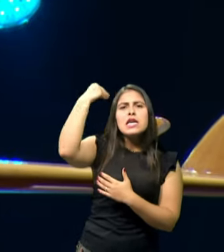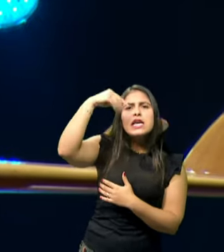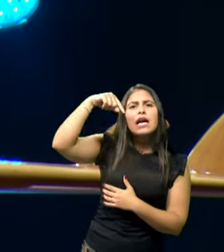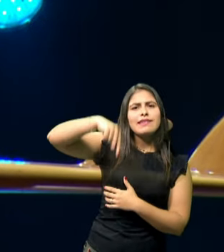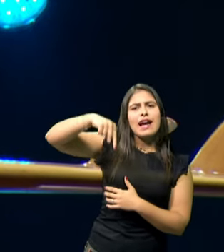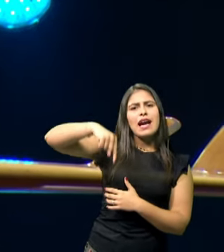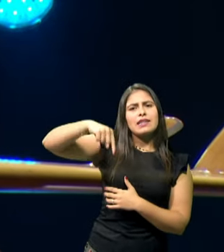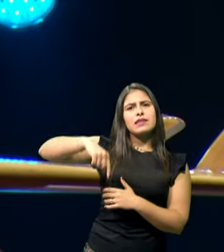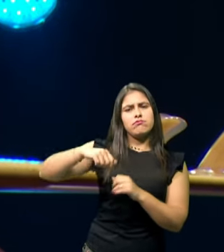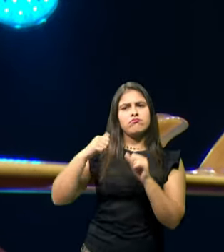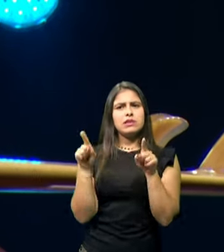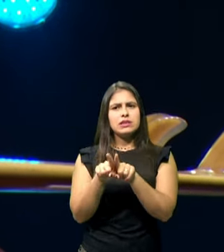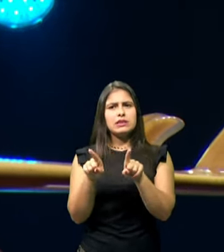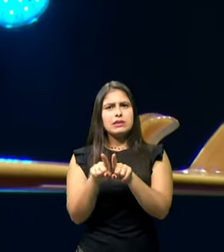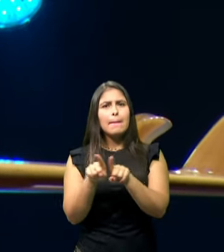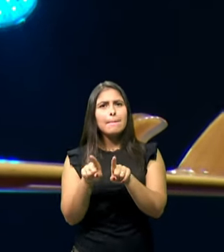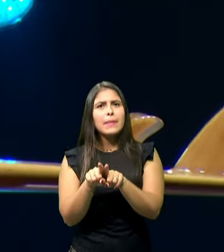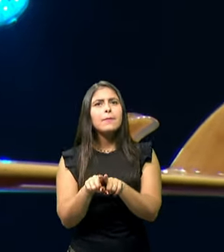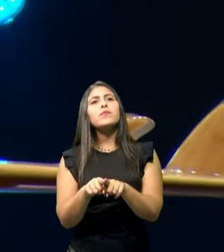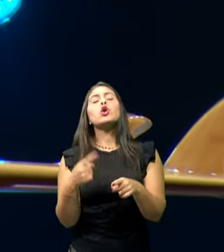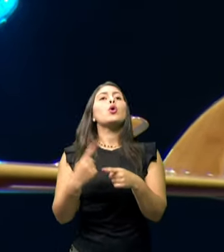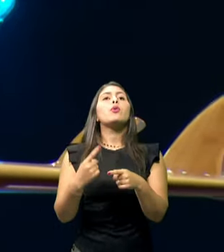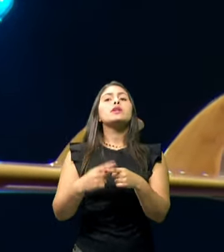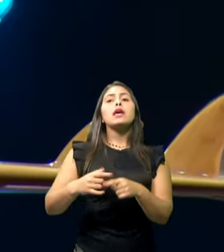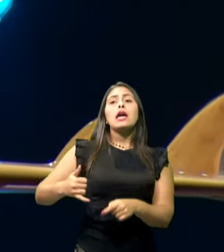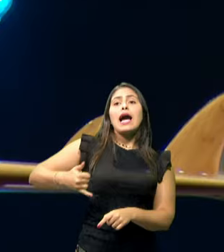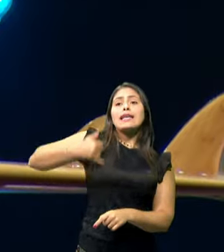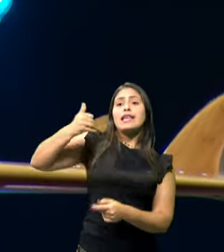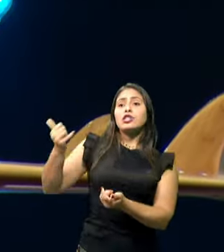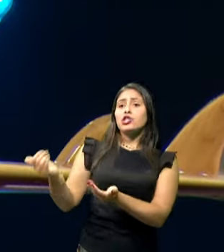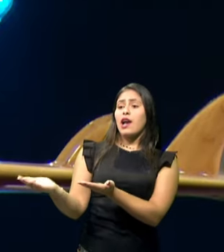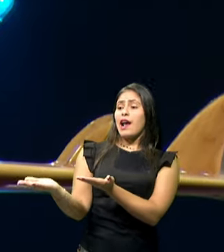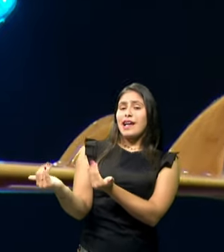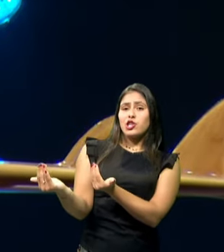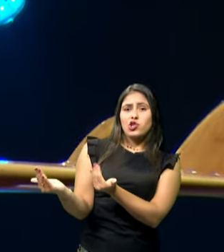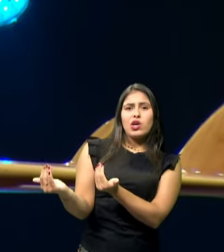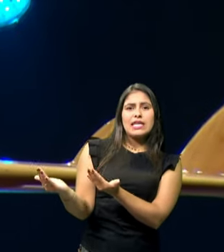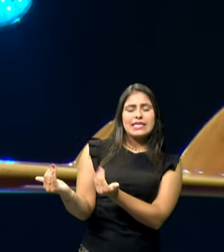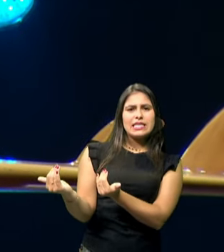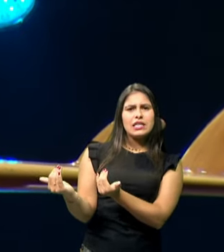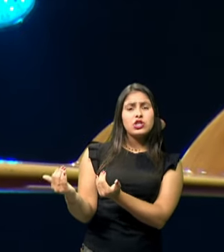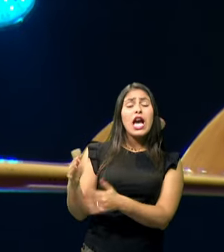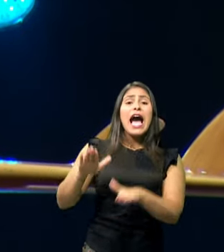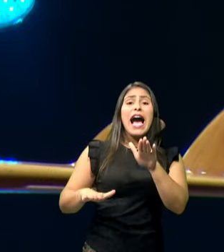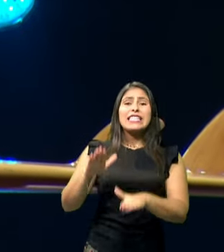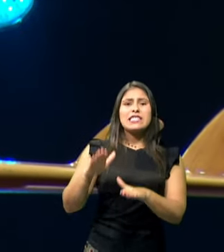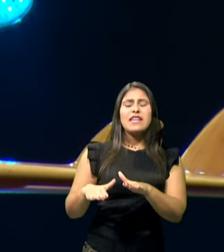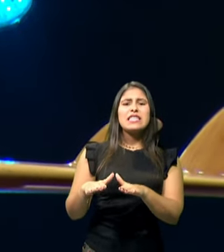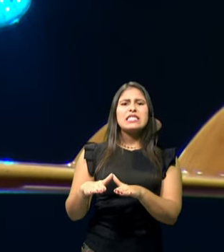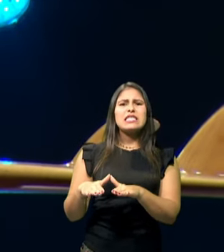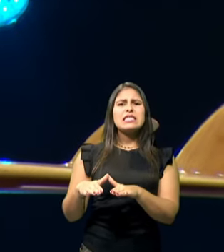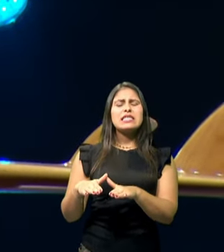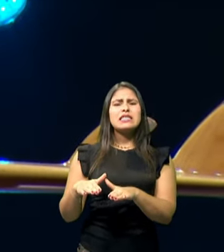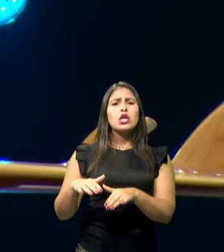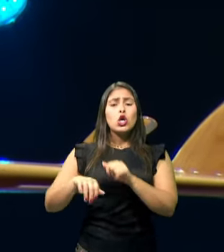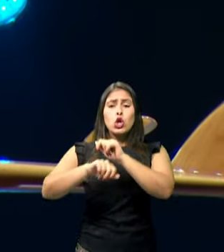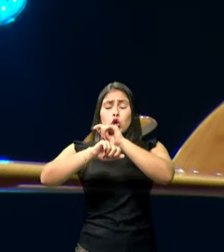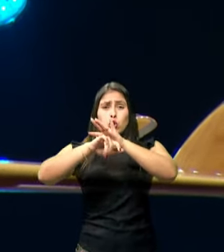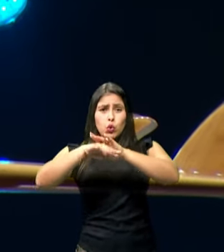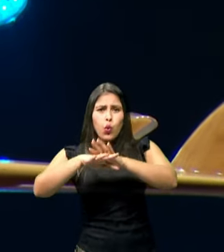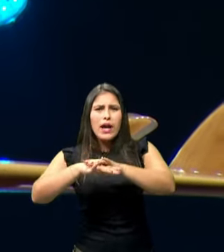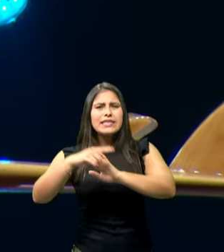estou falando. Uma ruptura emocional no adolescente pode produzir esquizofrenia. Entre